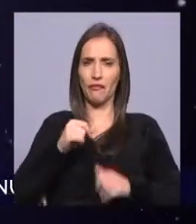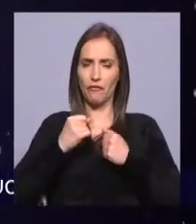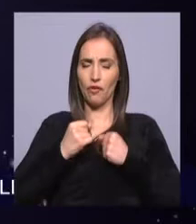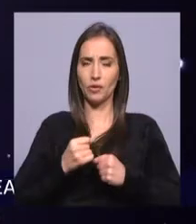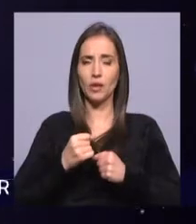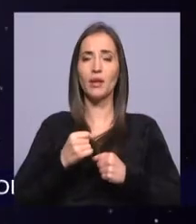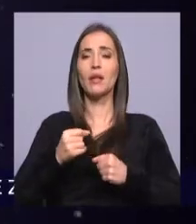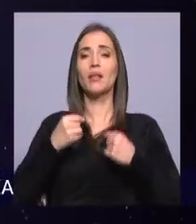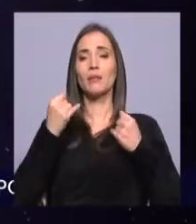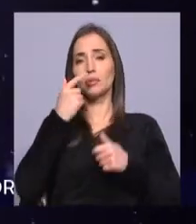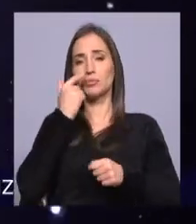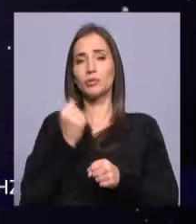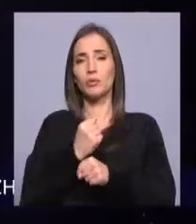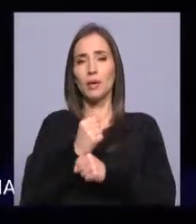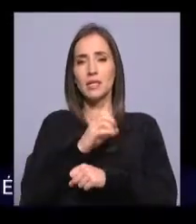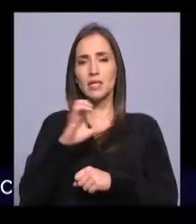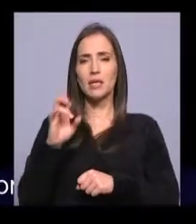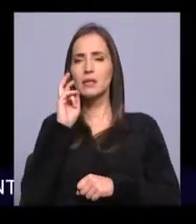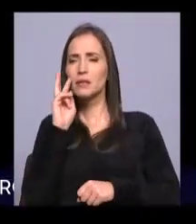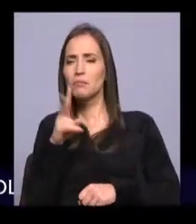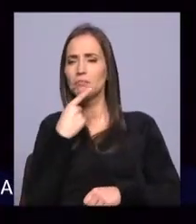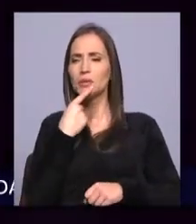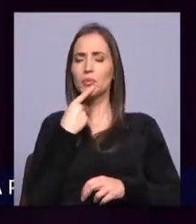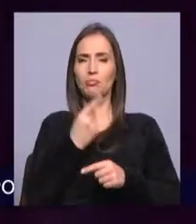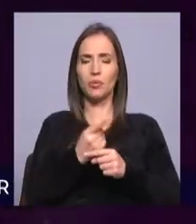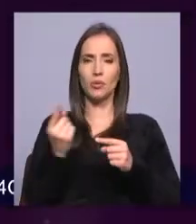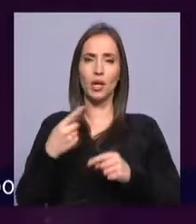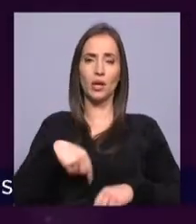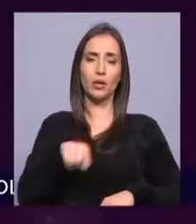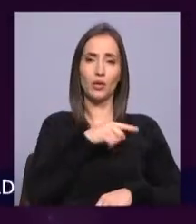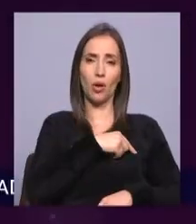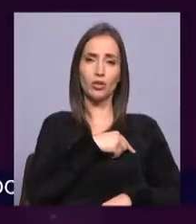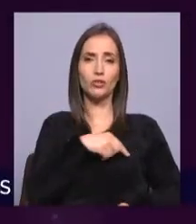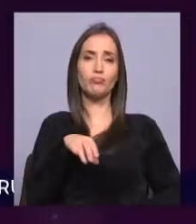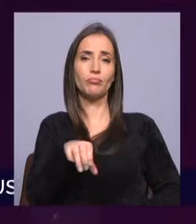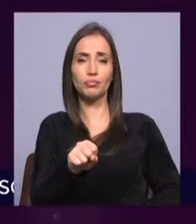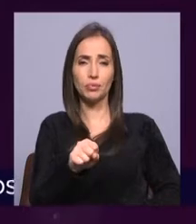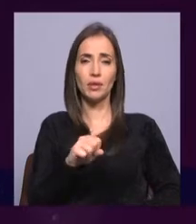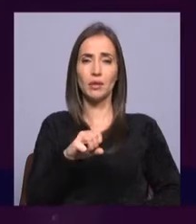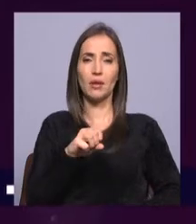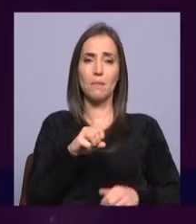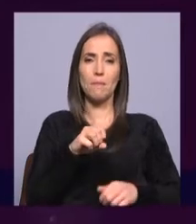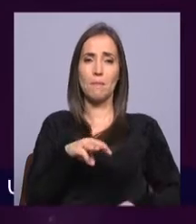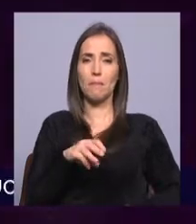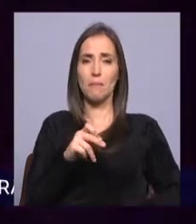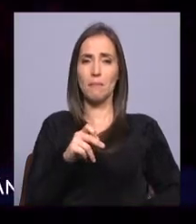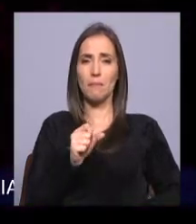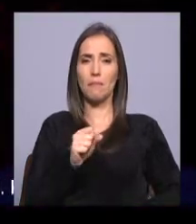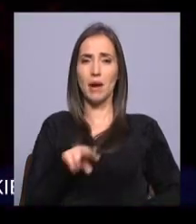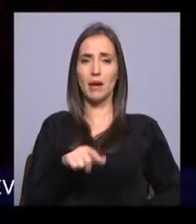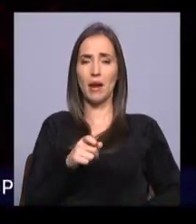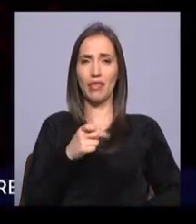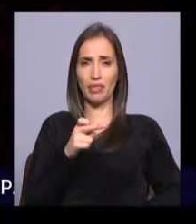tentaram perceber a fonte dessa radiação, olha, chegámos a uma magnetar, precisamente, que teve um sismo à sua